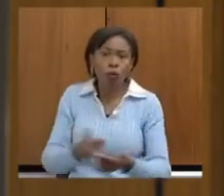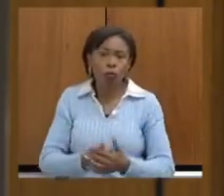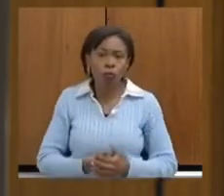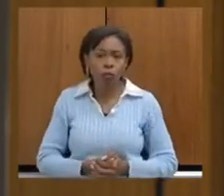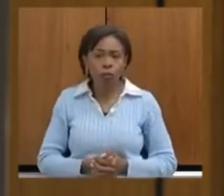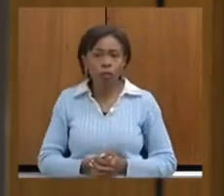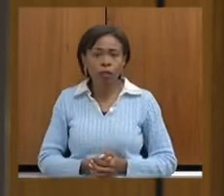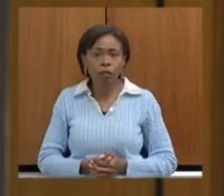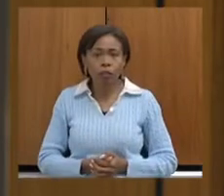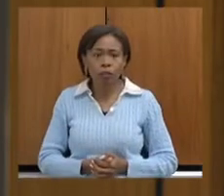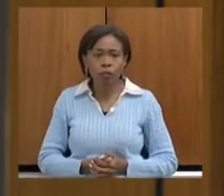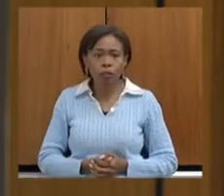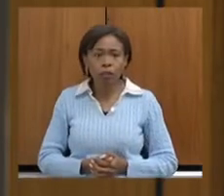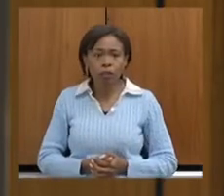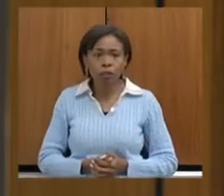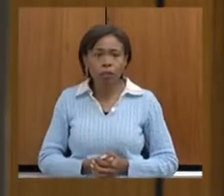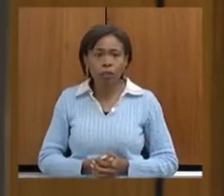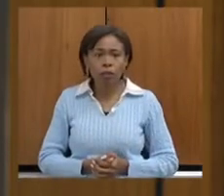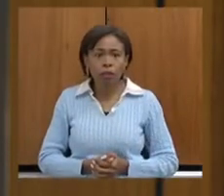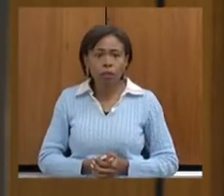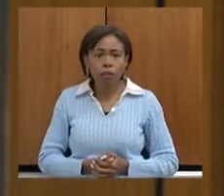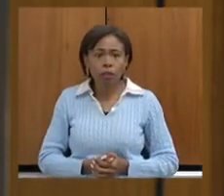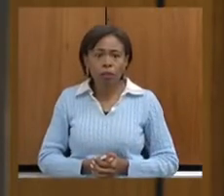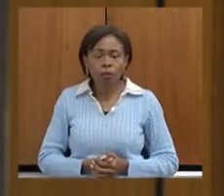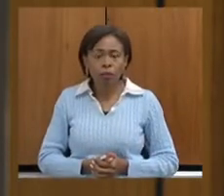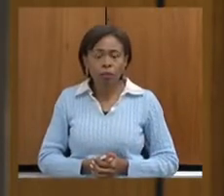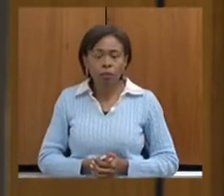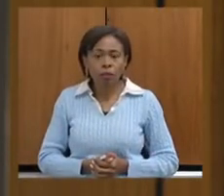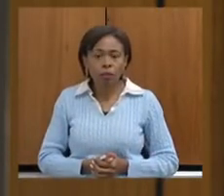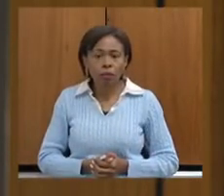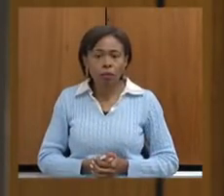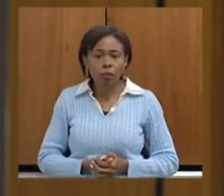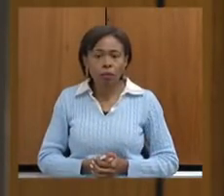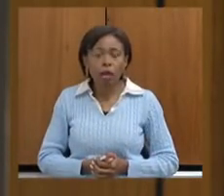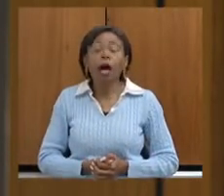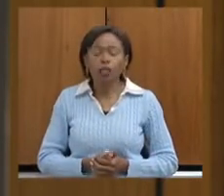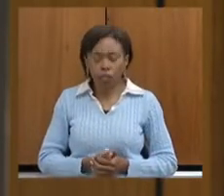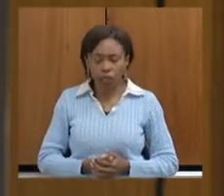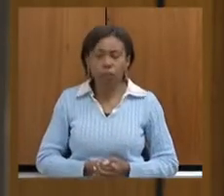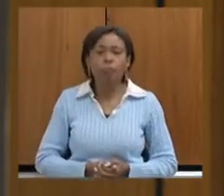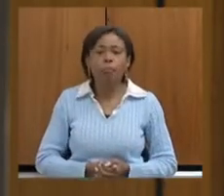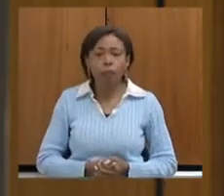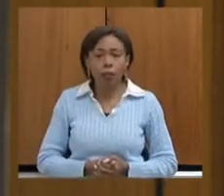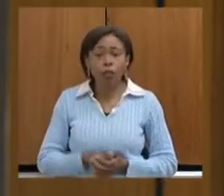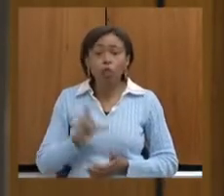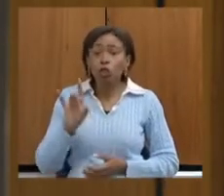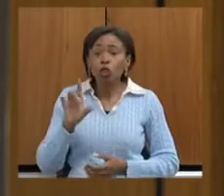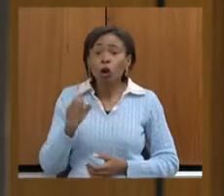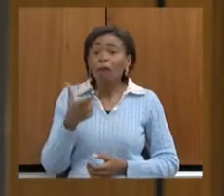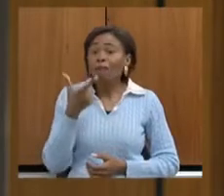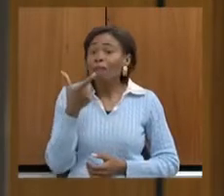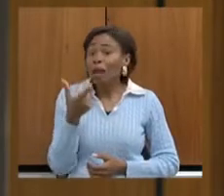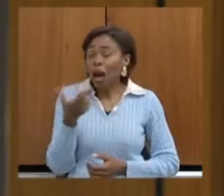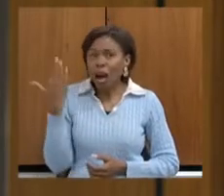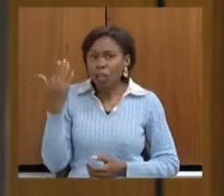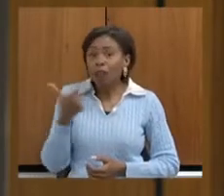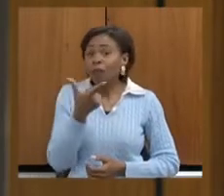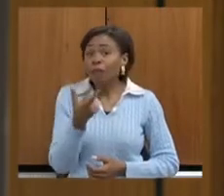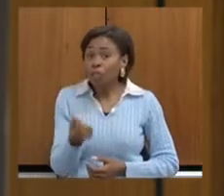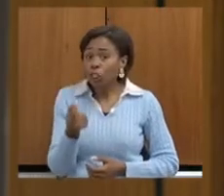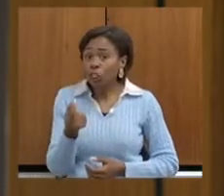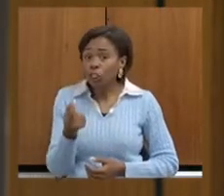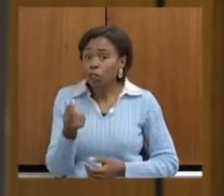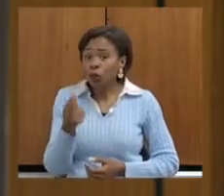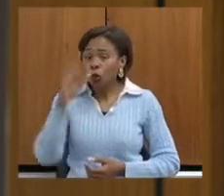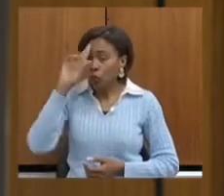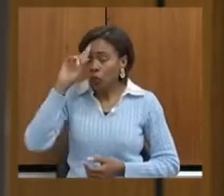ali quem não tem renda de 10 centavo ali no córrego do café a